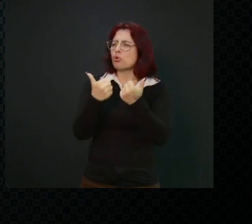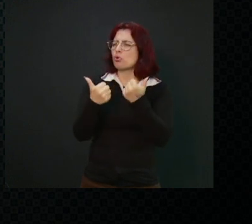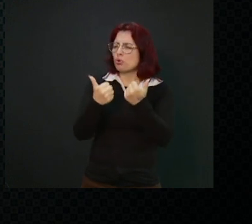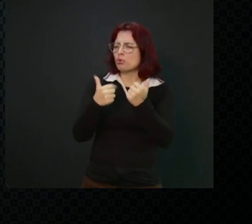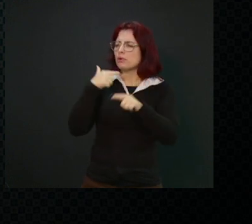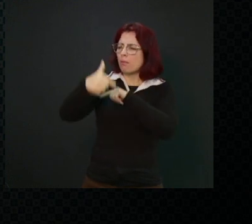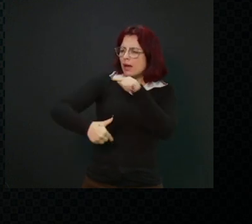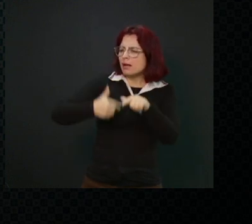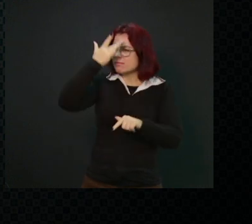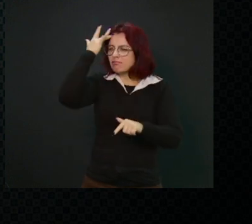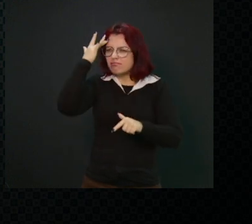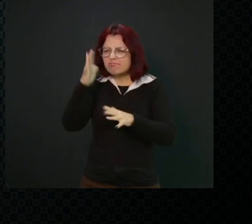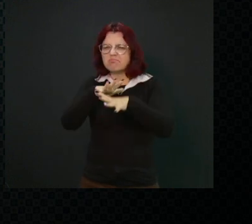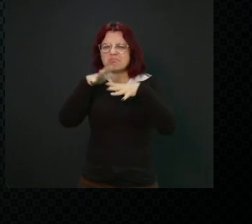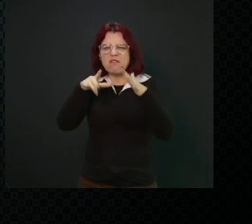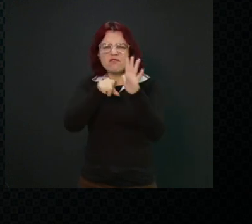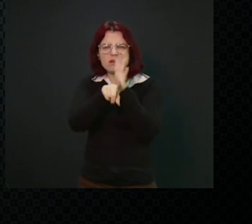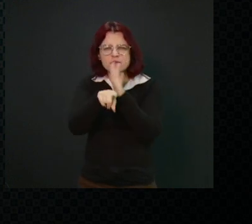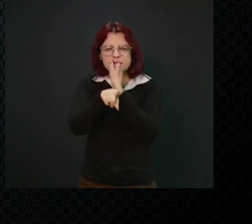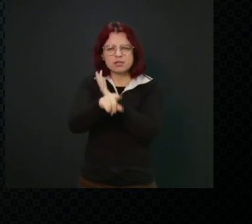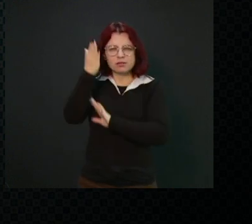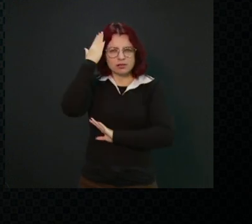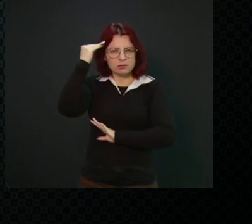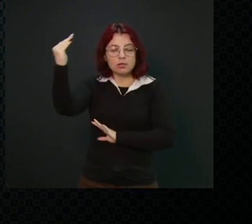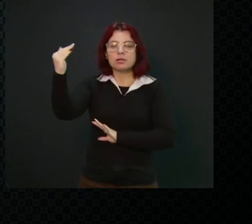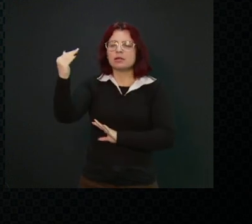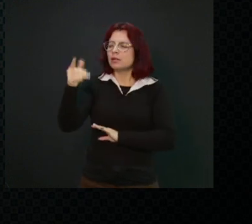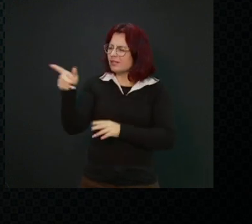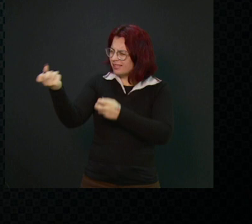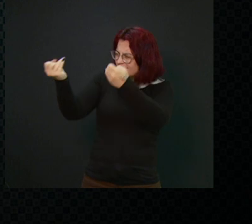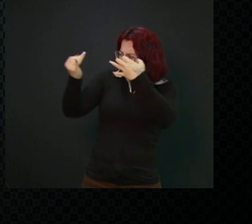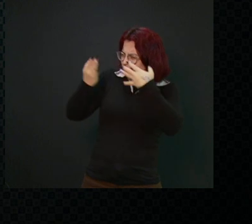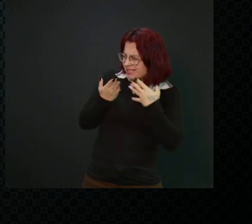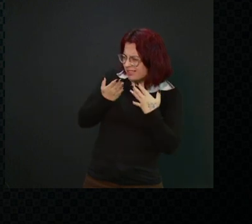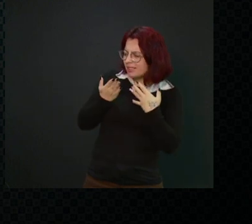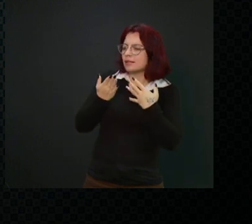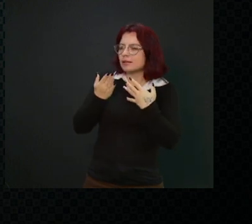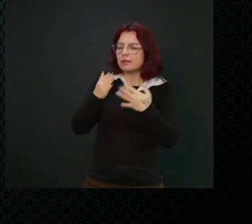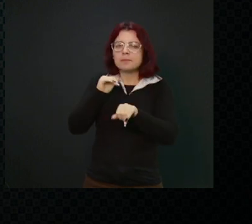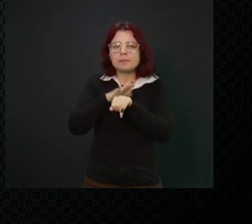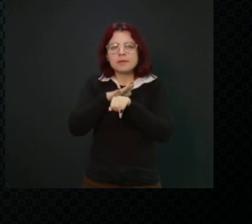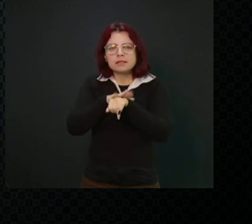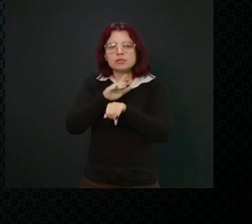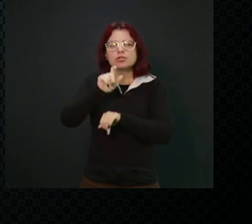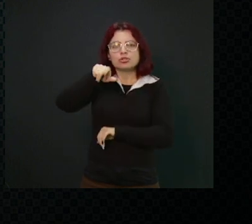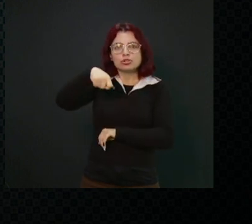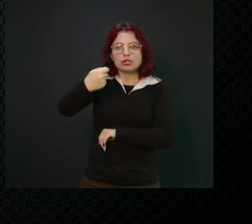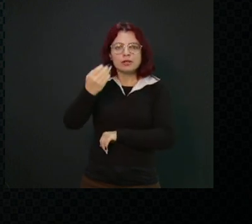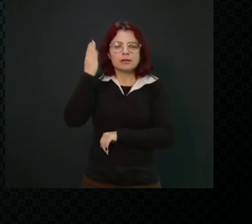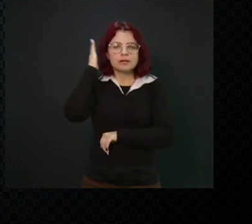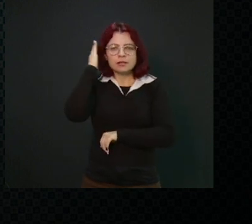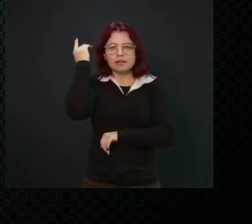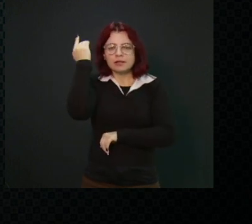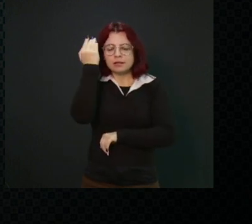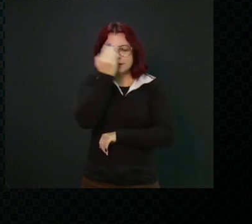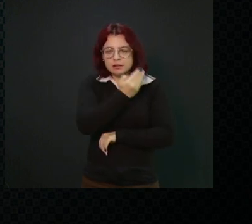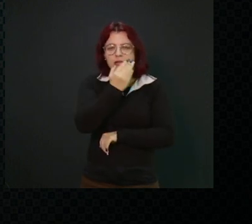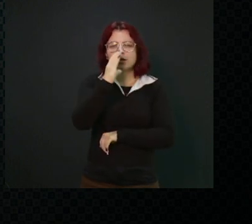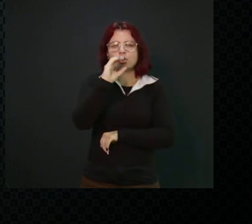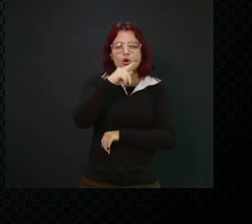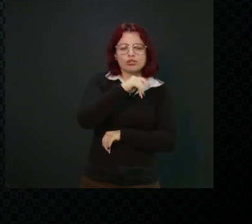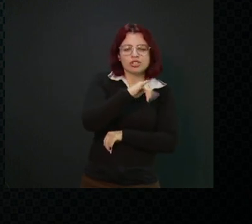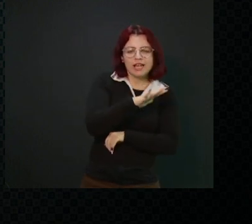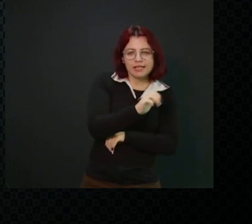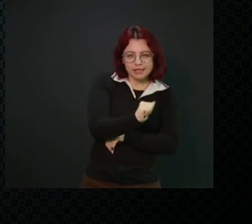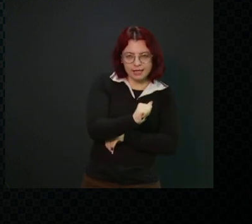grandes pesquisadores na área, né? Então, eu gostaria que você falasse um pouquinho para nós sobre a surdo-cegueira congênita, sobre a